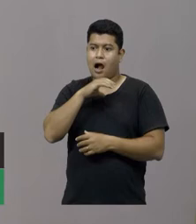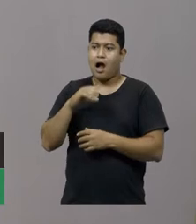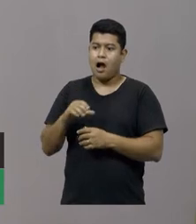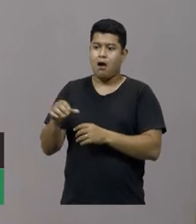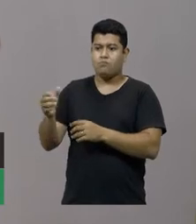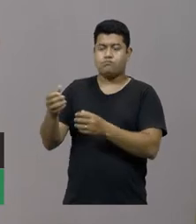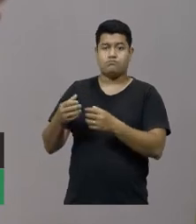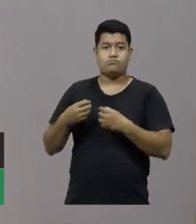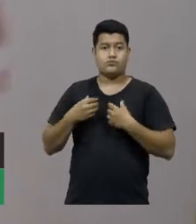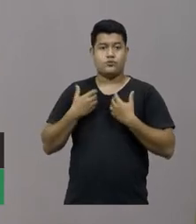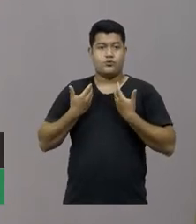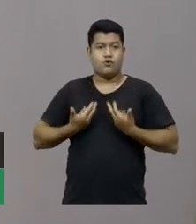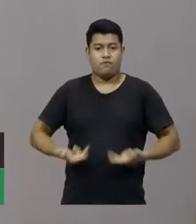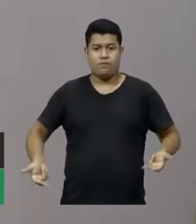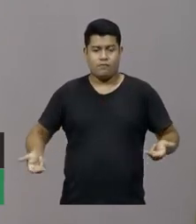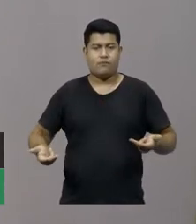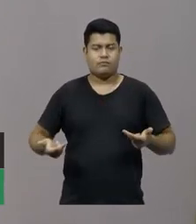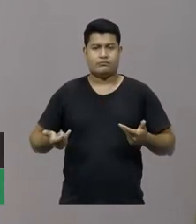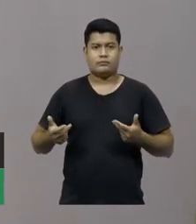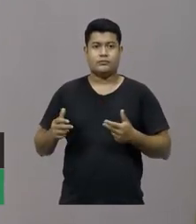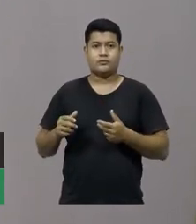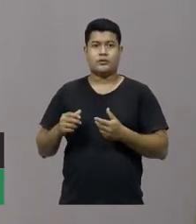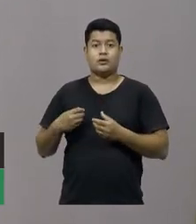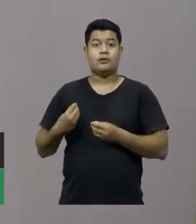traz para dar vida. Parabéns.